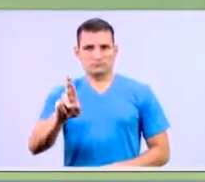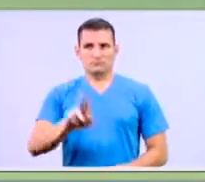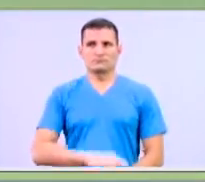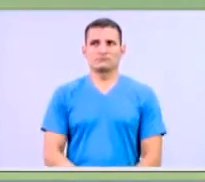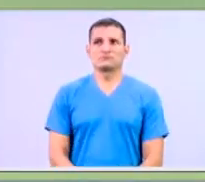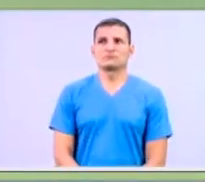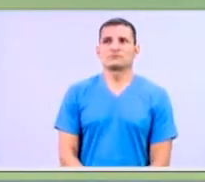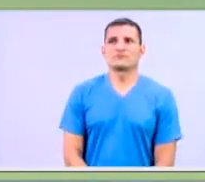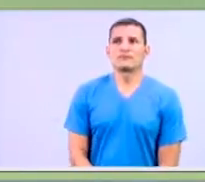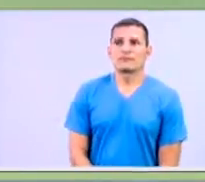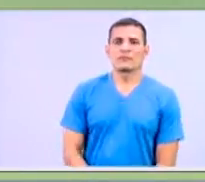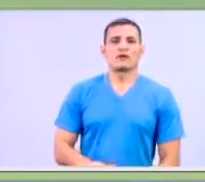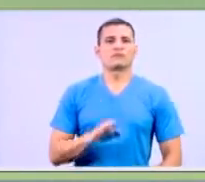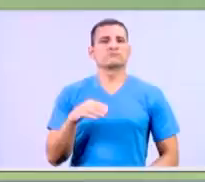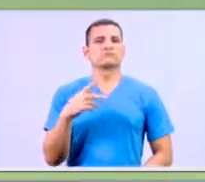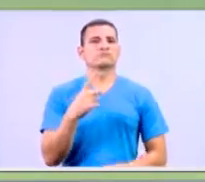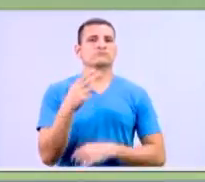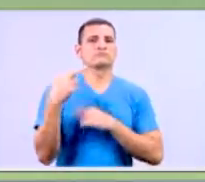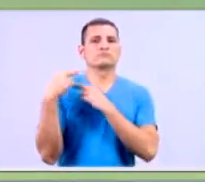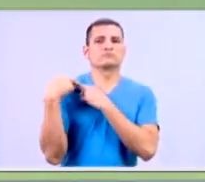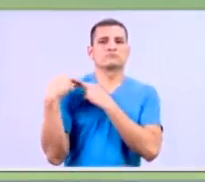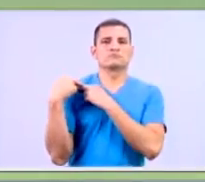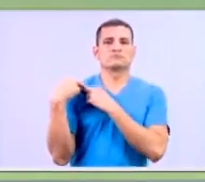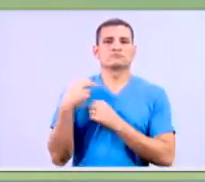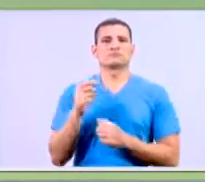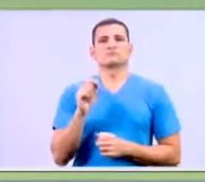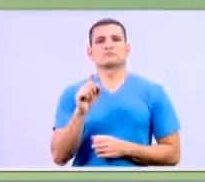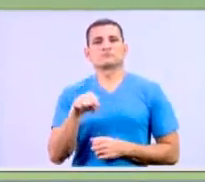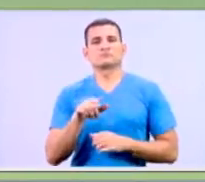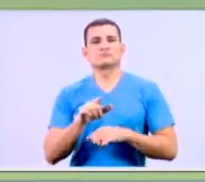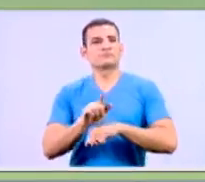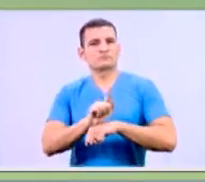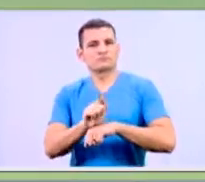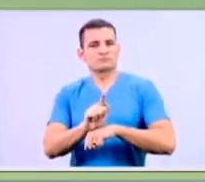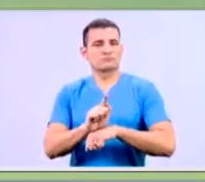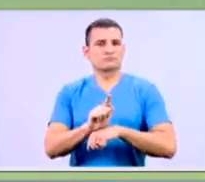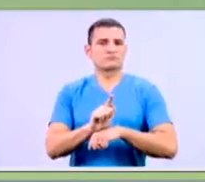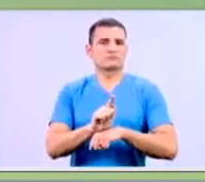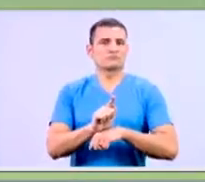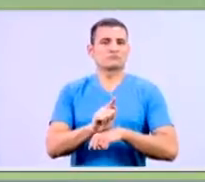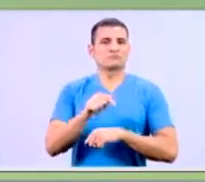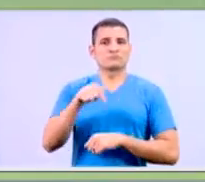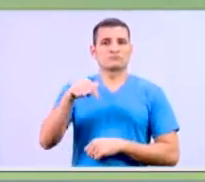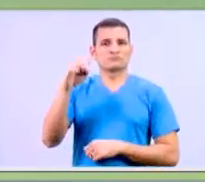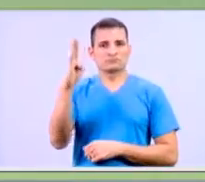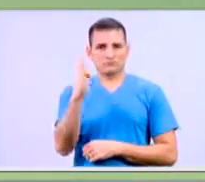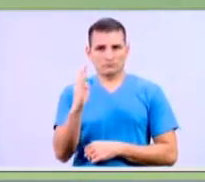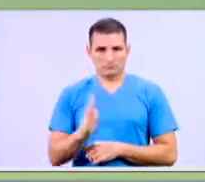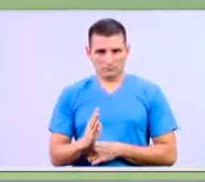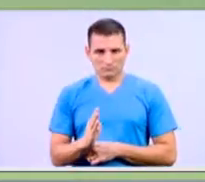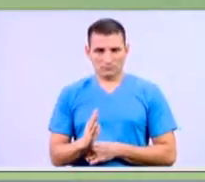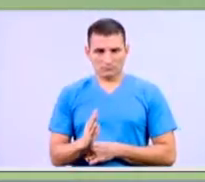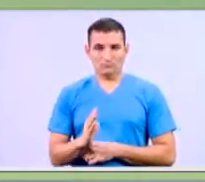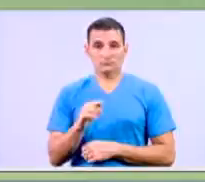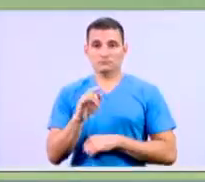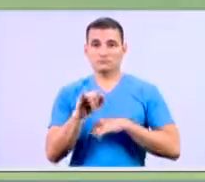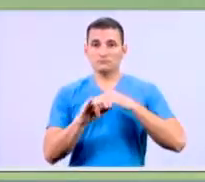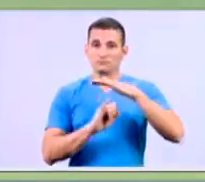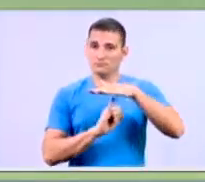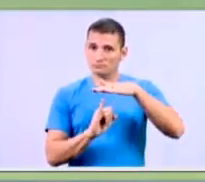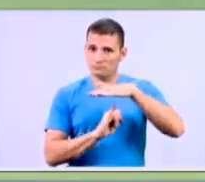extenso. Qual é a função? Ele cumpre a função da gestão do endereçamento no país e é um órgão subordinado